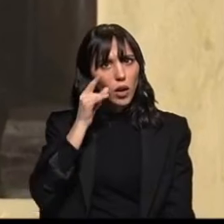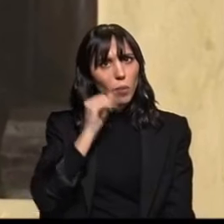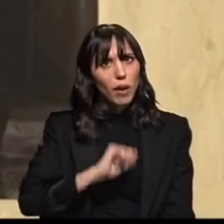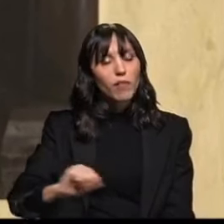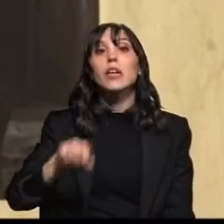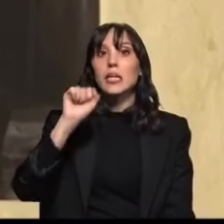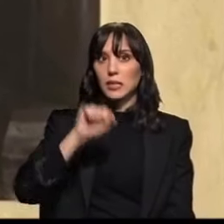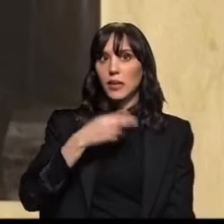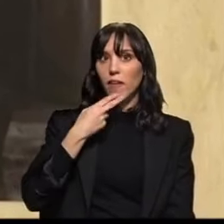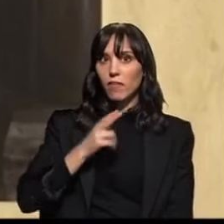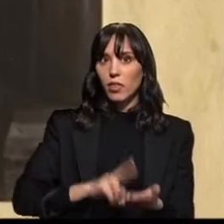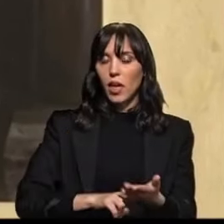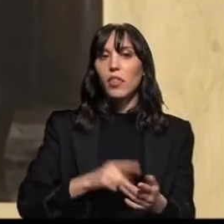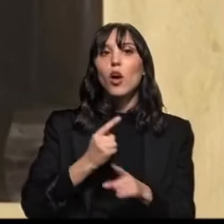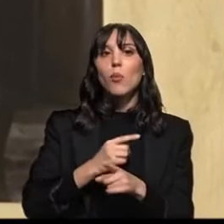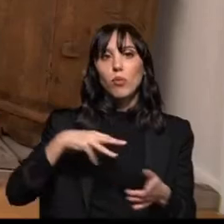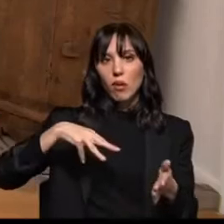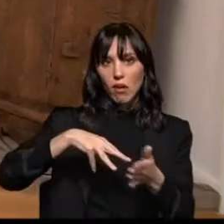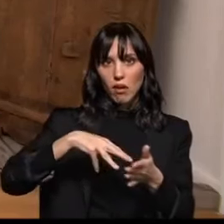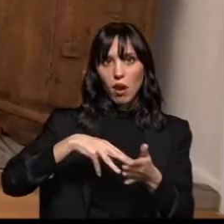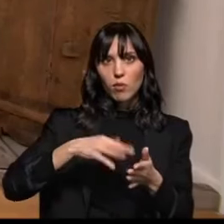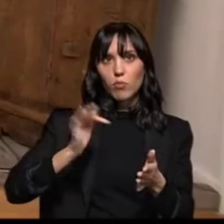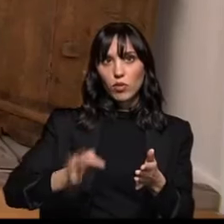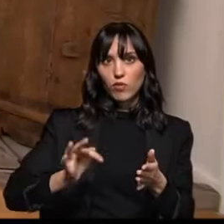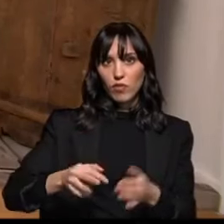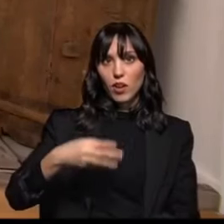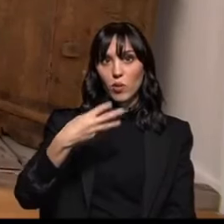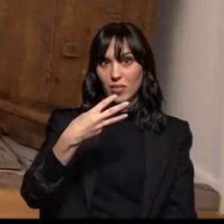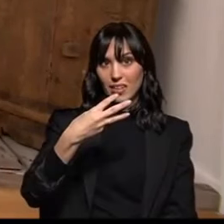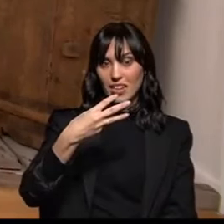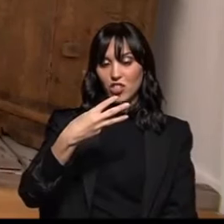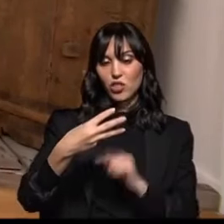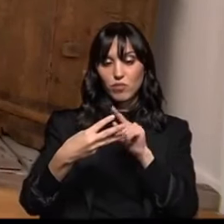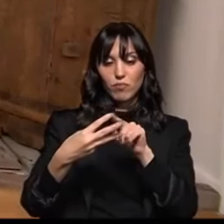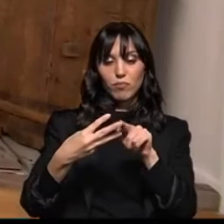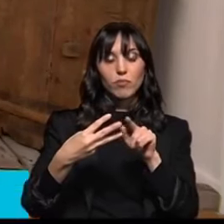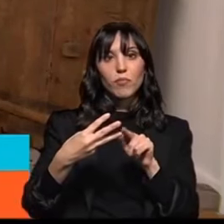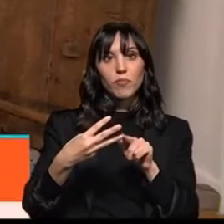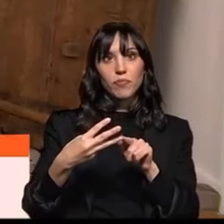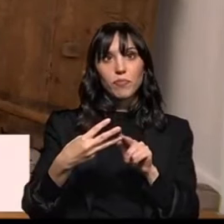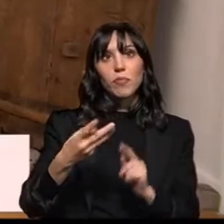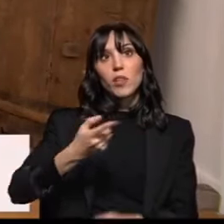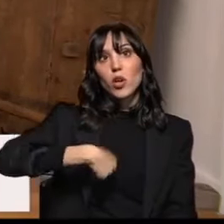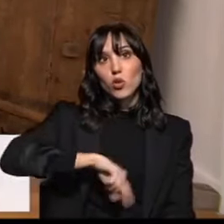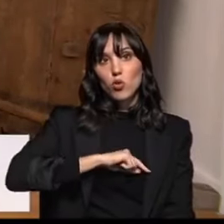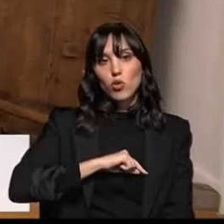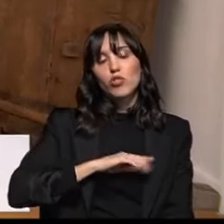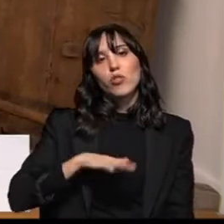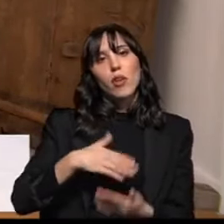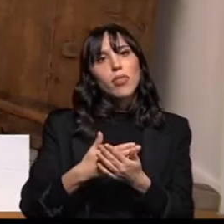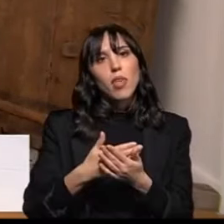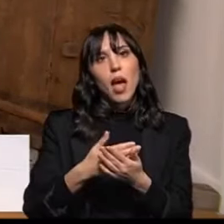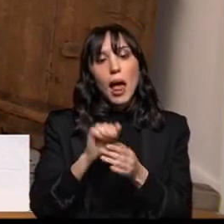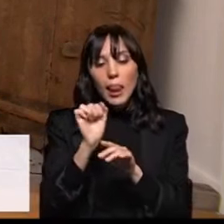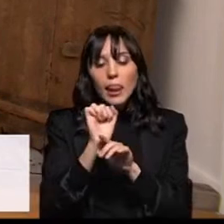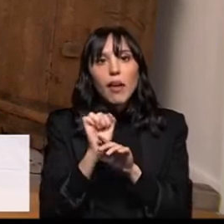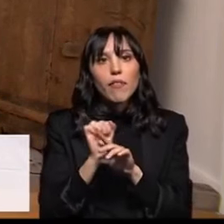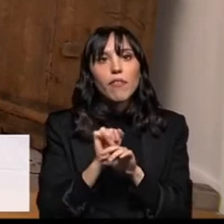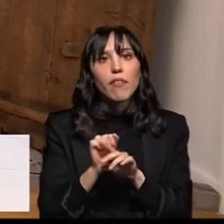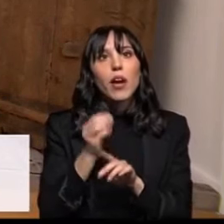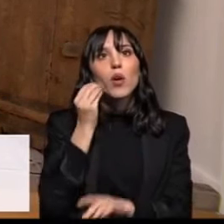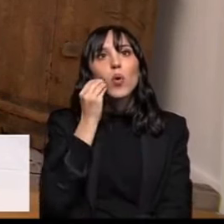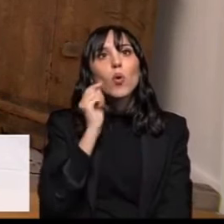garfo de ferro, tinha 3 dentes, nunca mais me esquece. E a gente, para limpar, para não enferrujar, limpava-se com